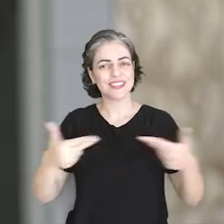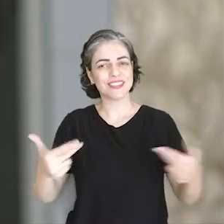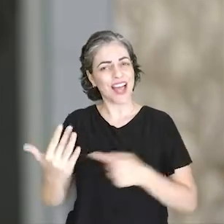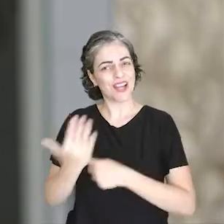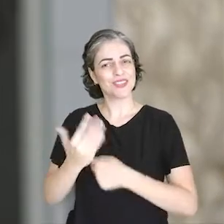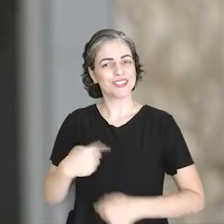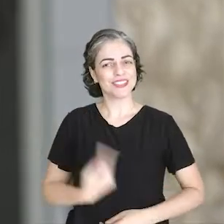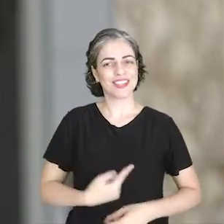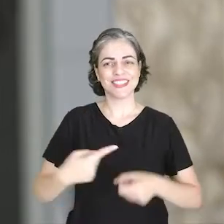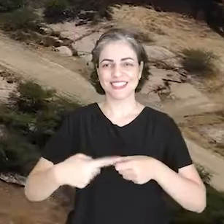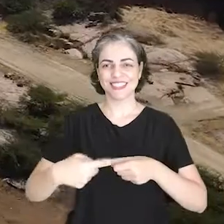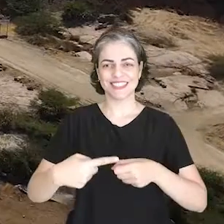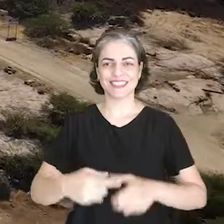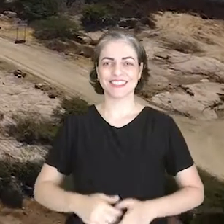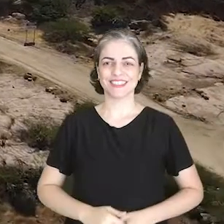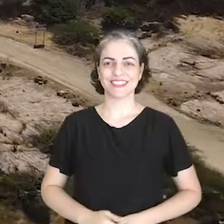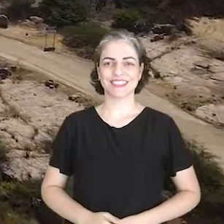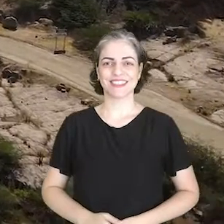que vai ajudar muito a nossa cidade.